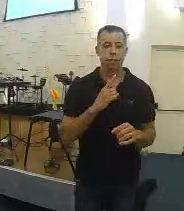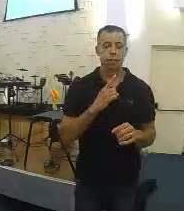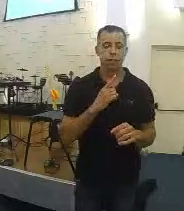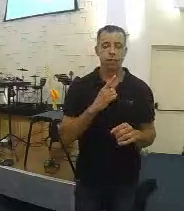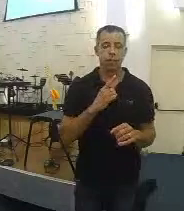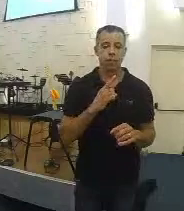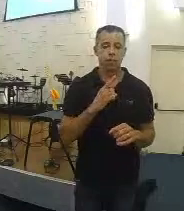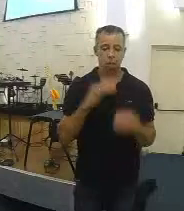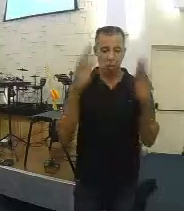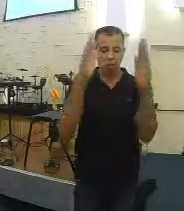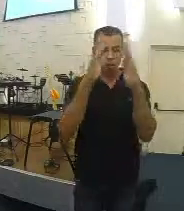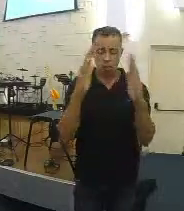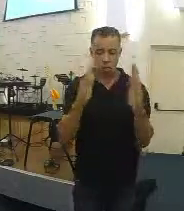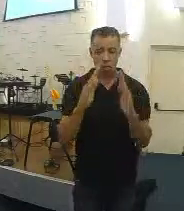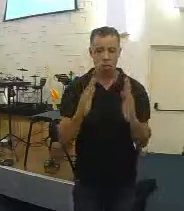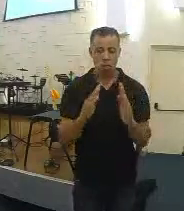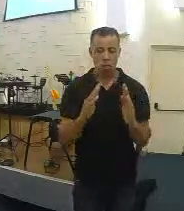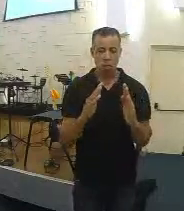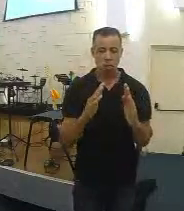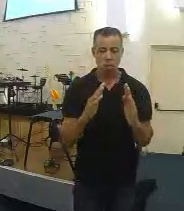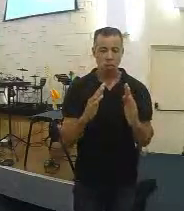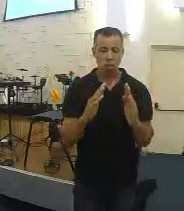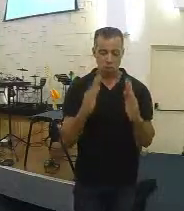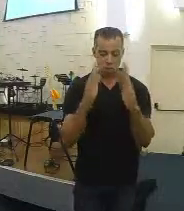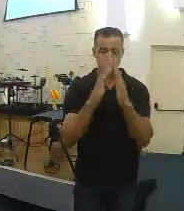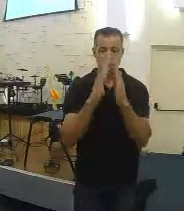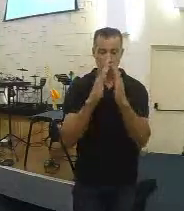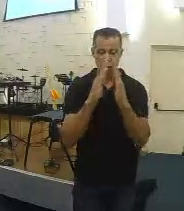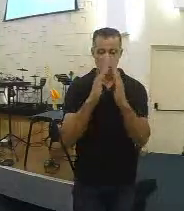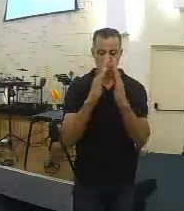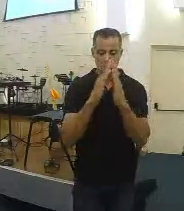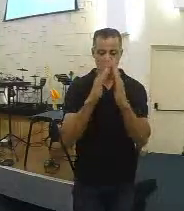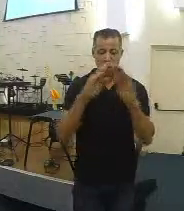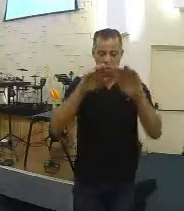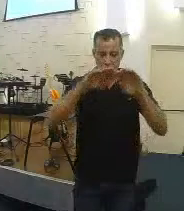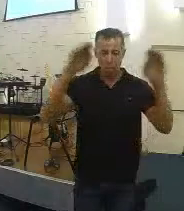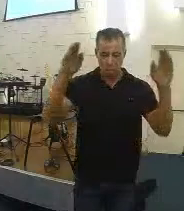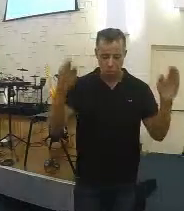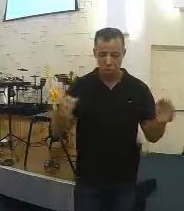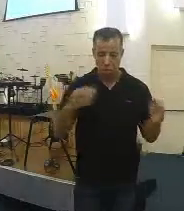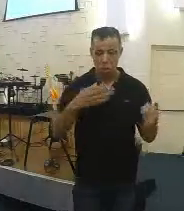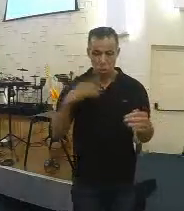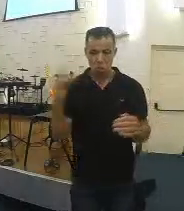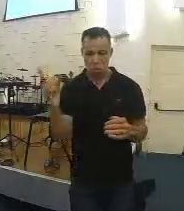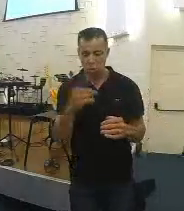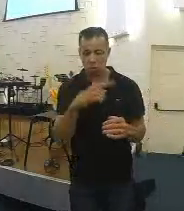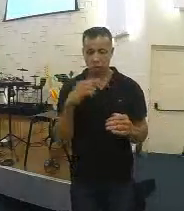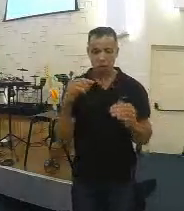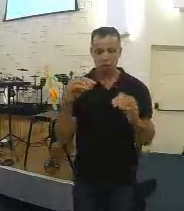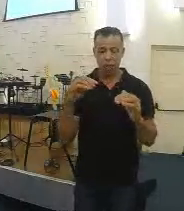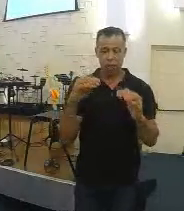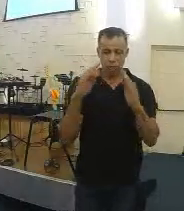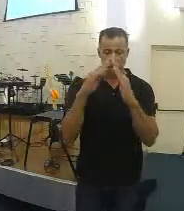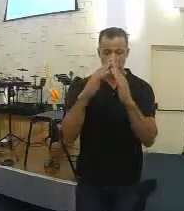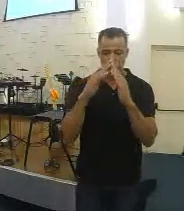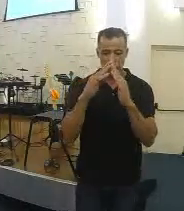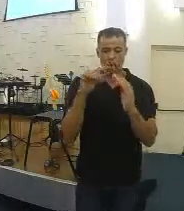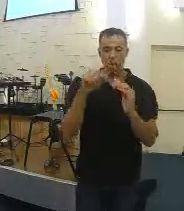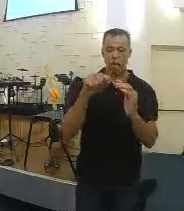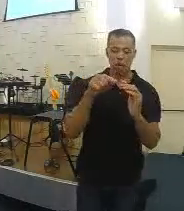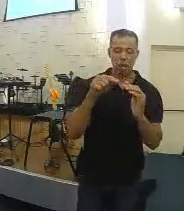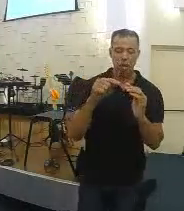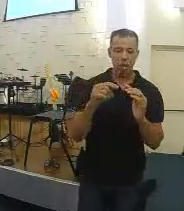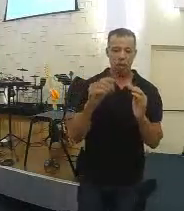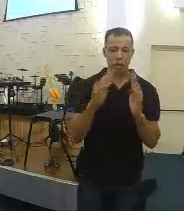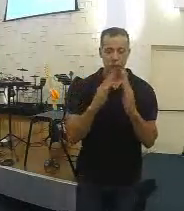constituir esse ídolo, vamos fazer da nossa casa um altar, e aqui nós vamos aplacar a